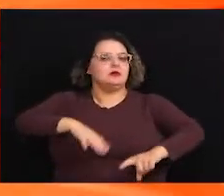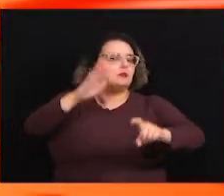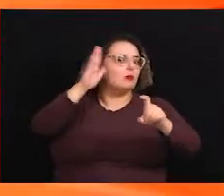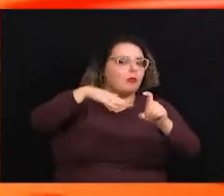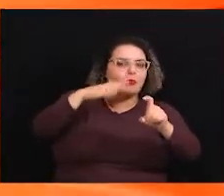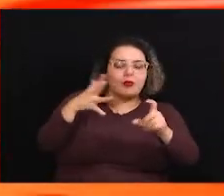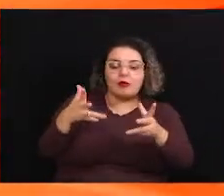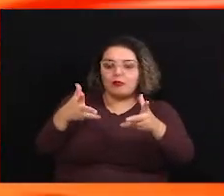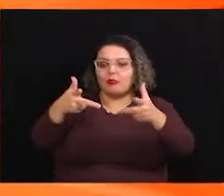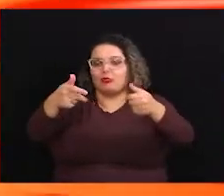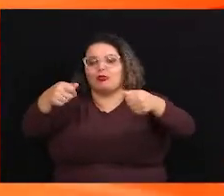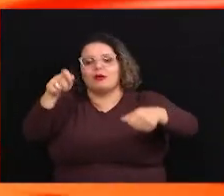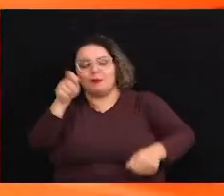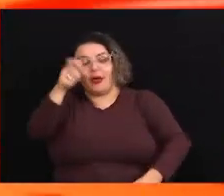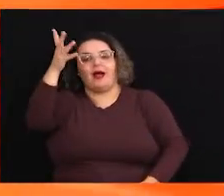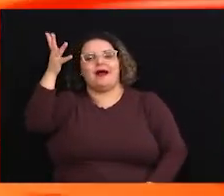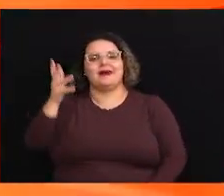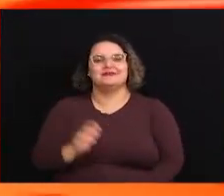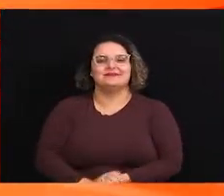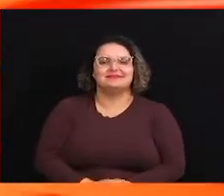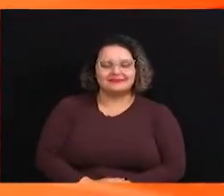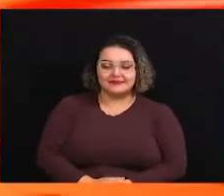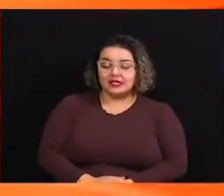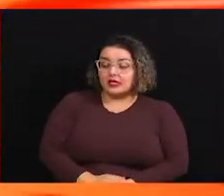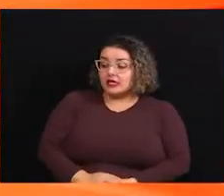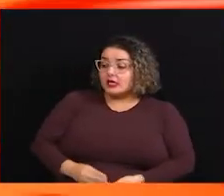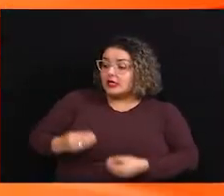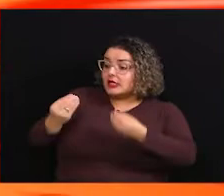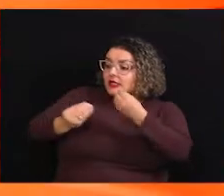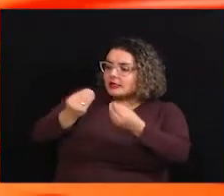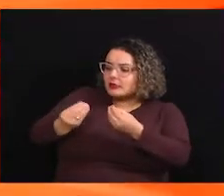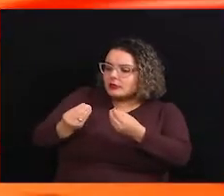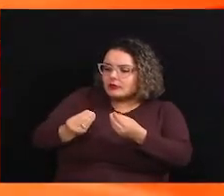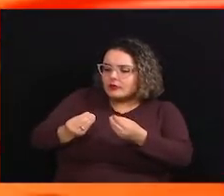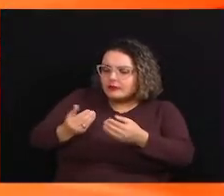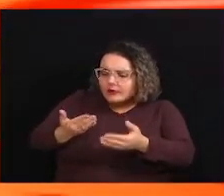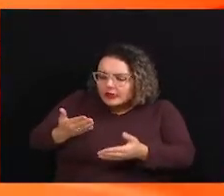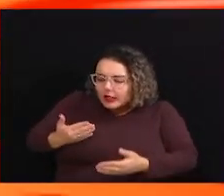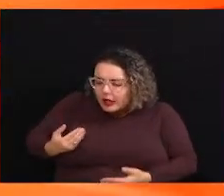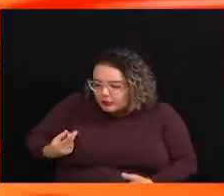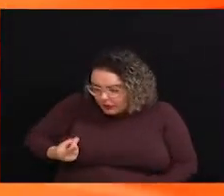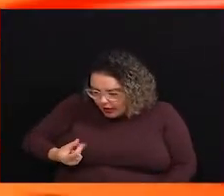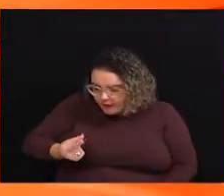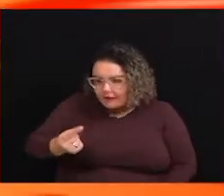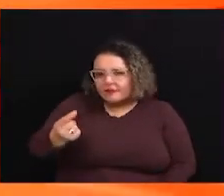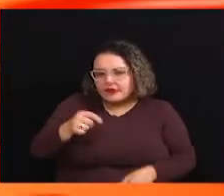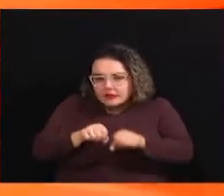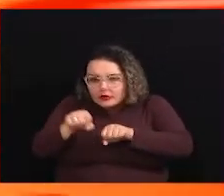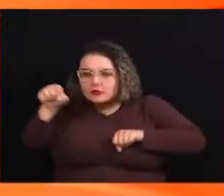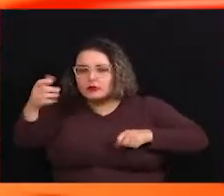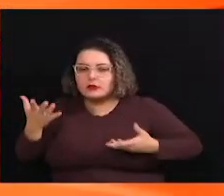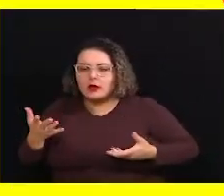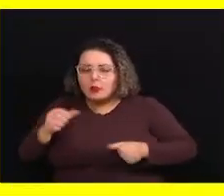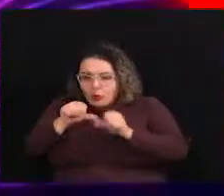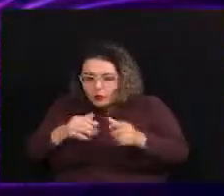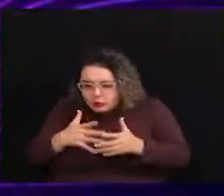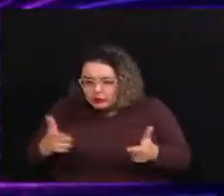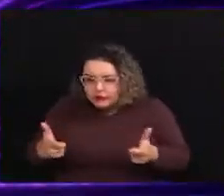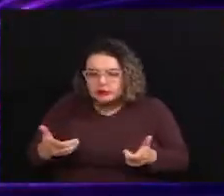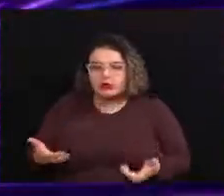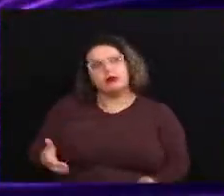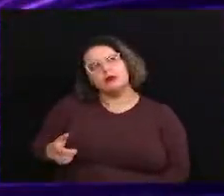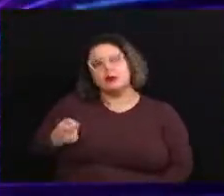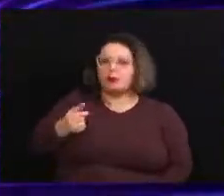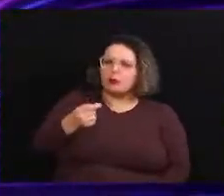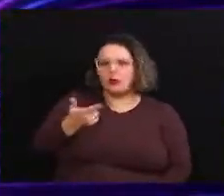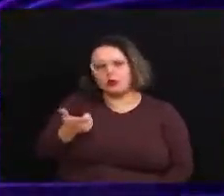mitológicos ou fantásticos. E aí, como é que fica a jornada do herói? Muda muito? Um pouco. Não é uma